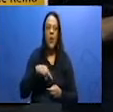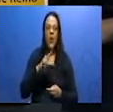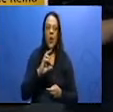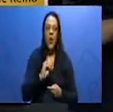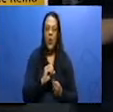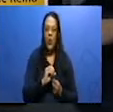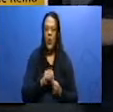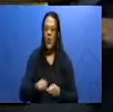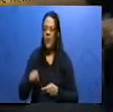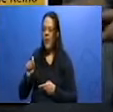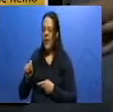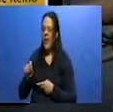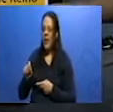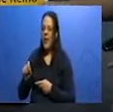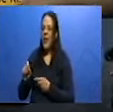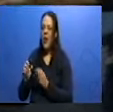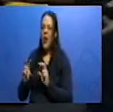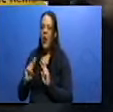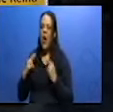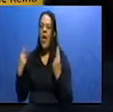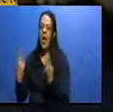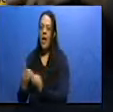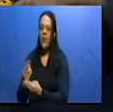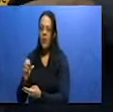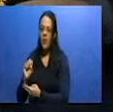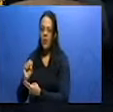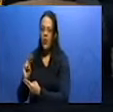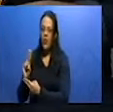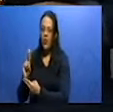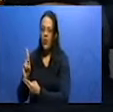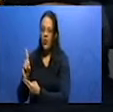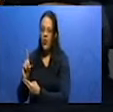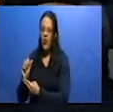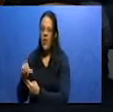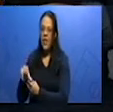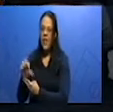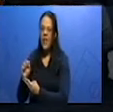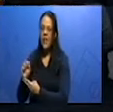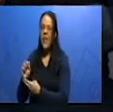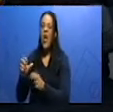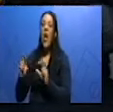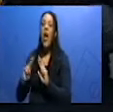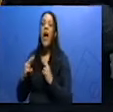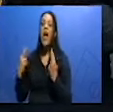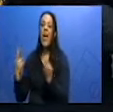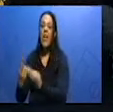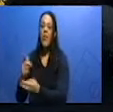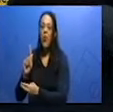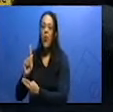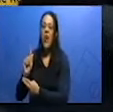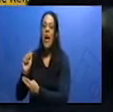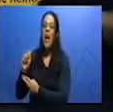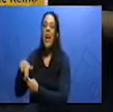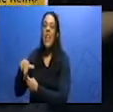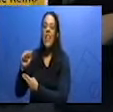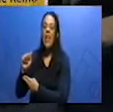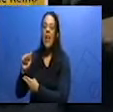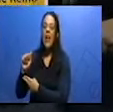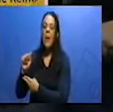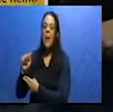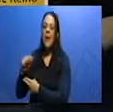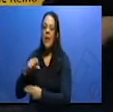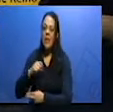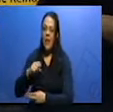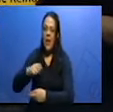chamado de reino de Gana. Até hoje em dia, né, a gente tem o país Gana, que é por aqui assim, e tem outros